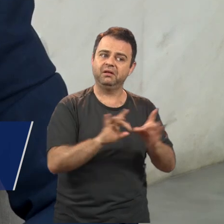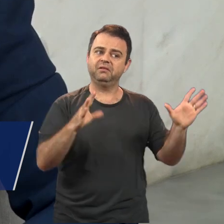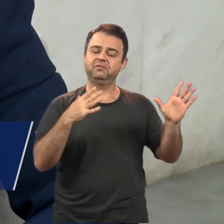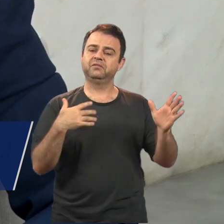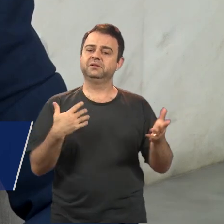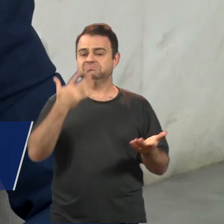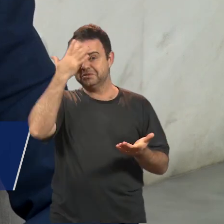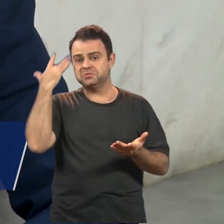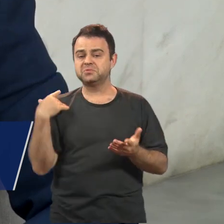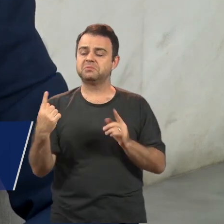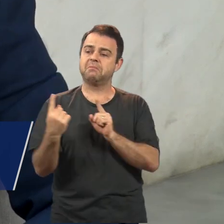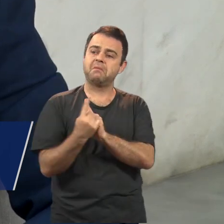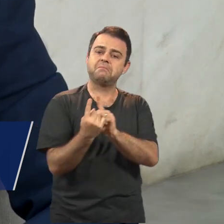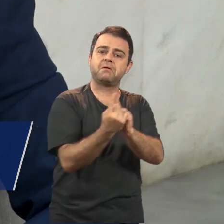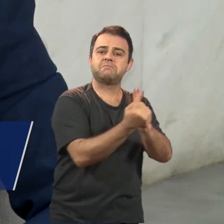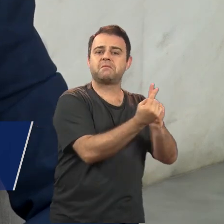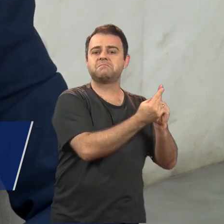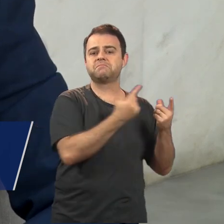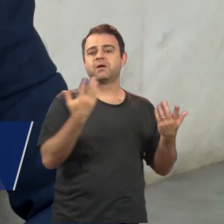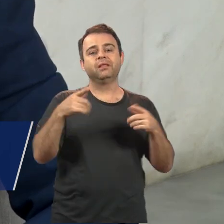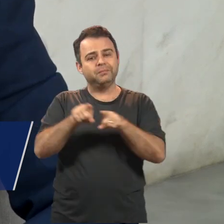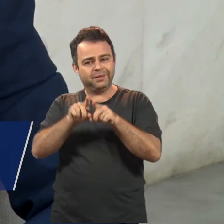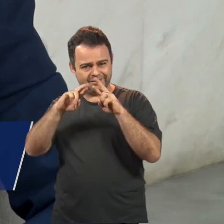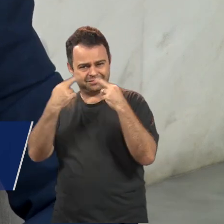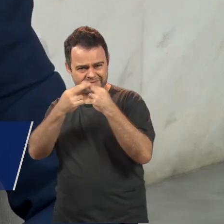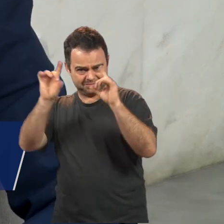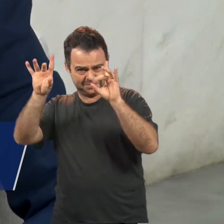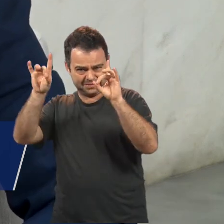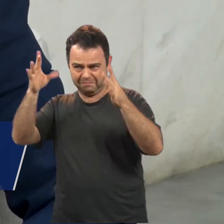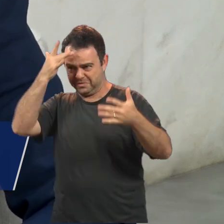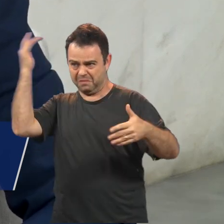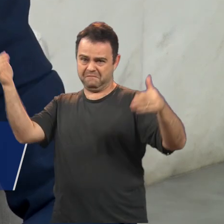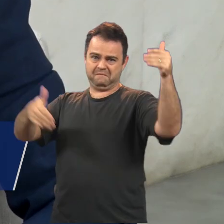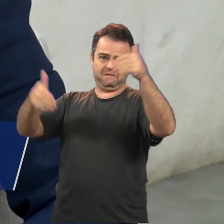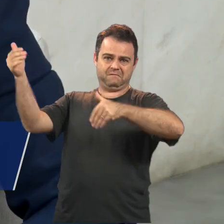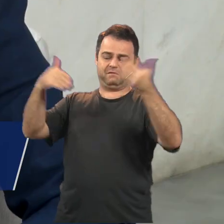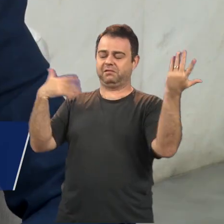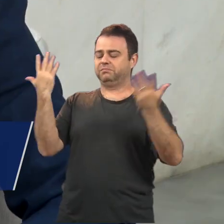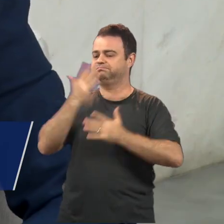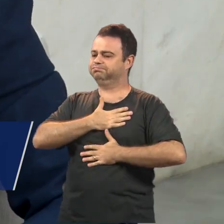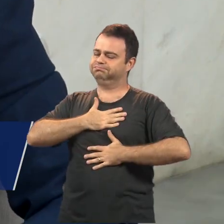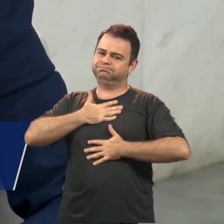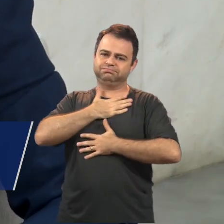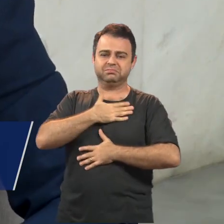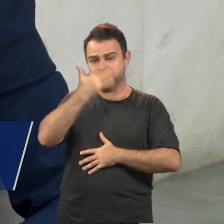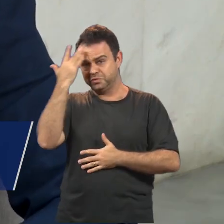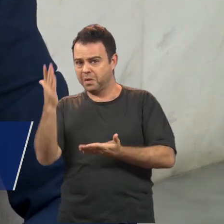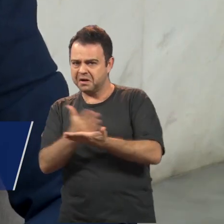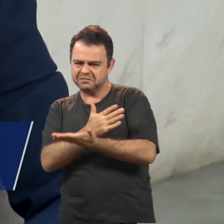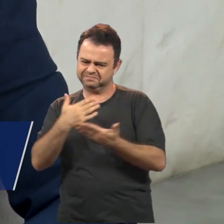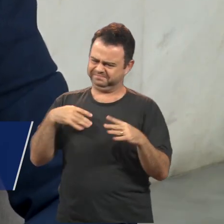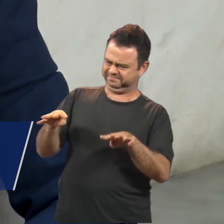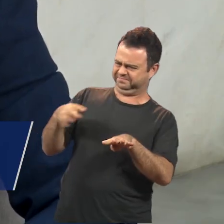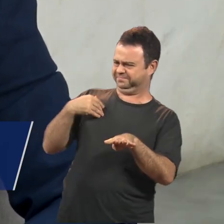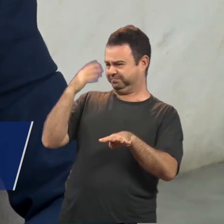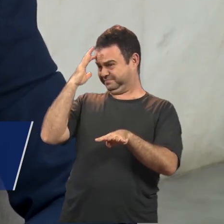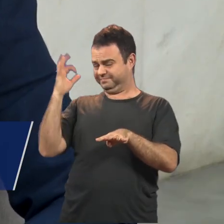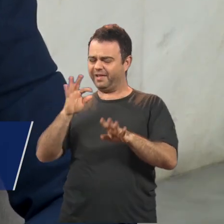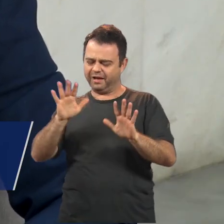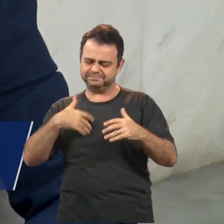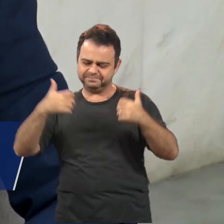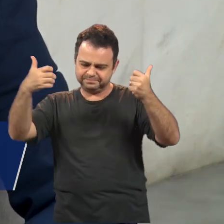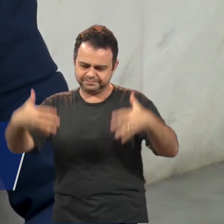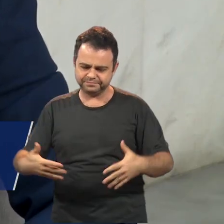Câmara Municipal para essas pessoas que às vezes as pessoas não entendem, mas elas